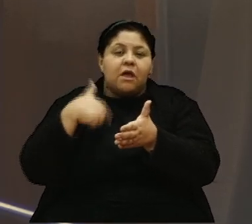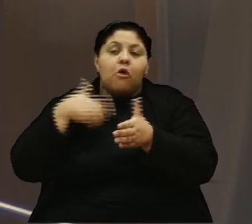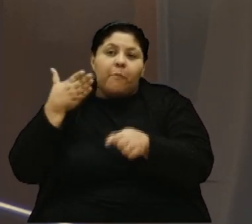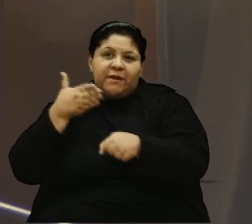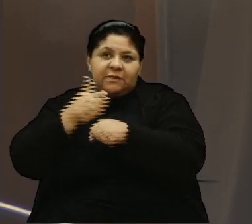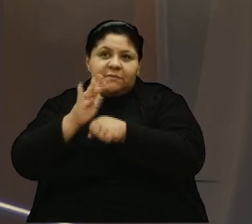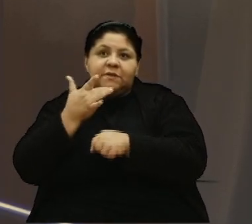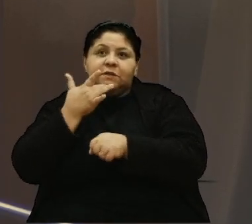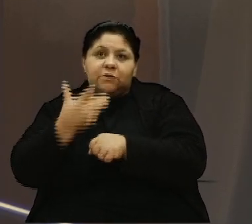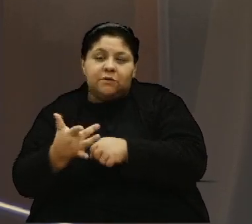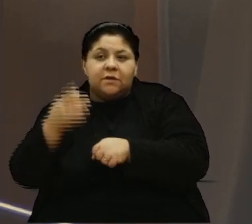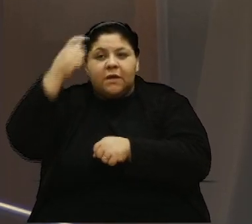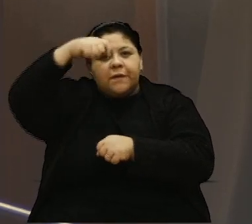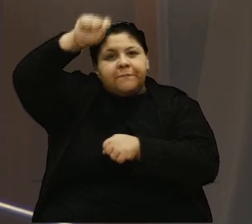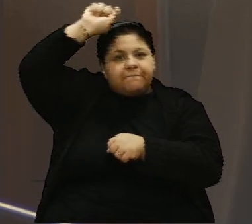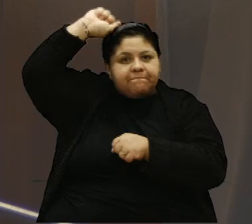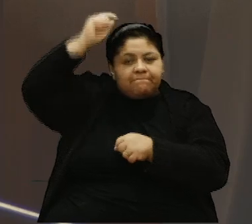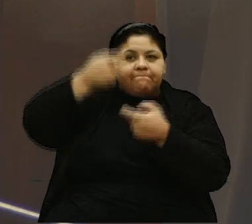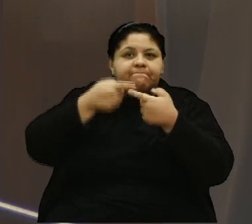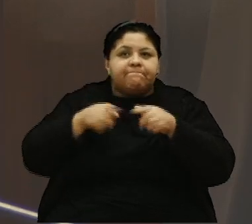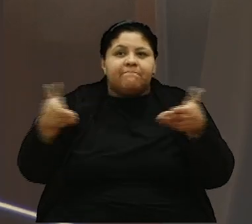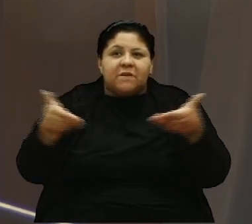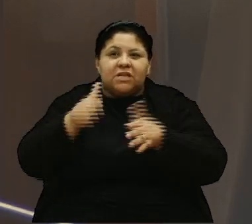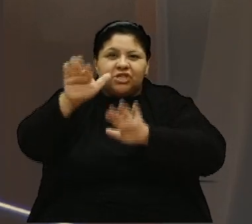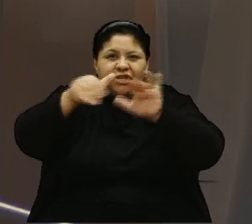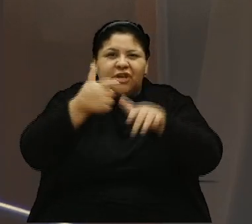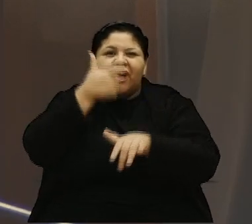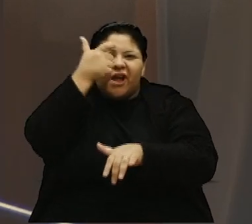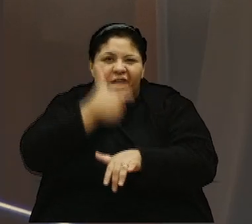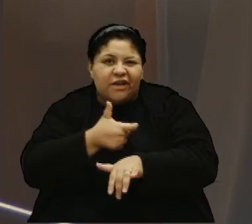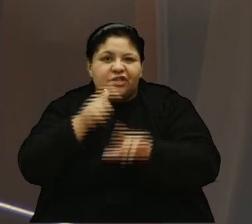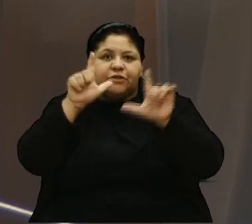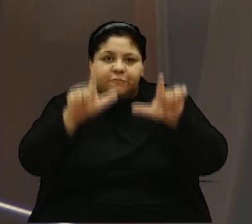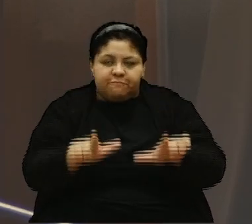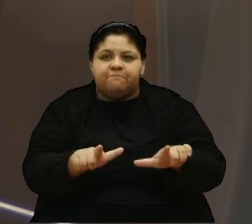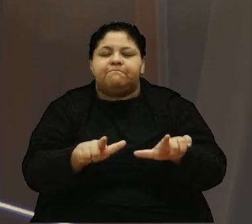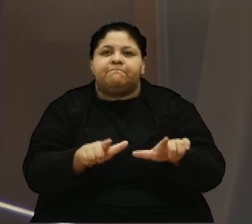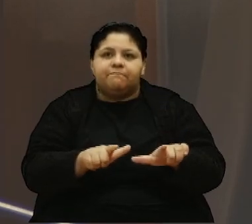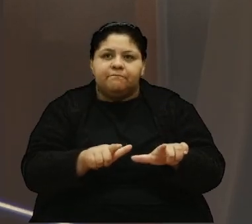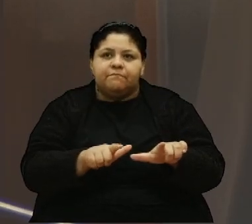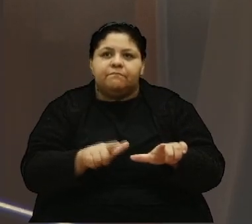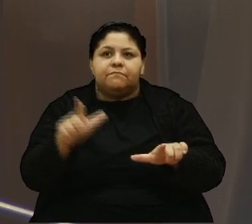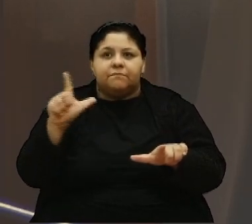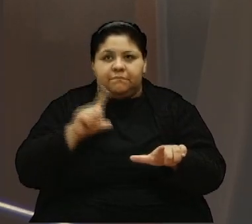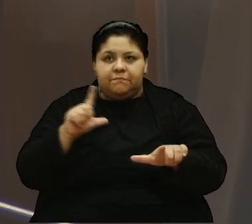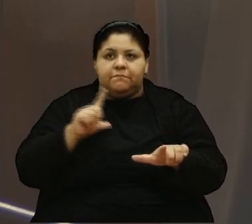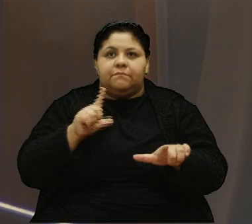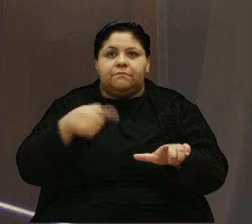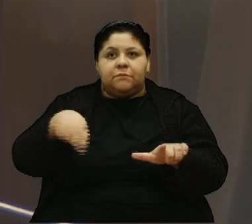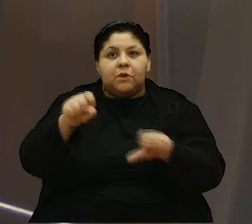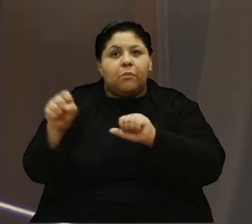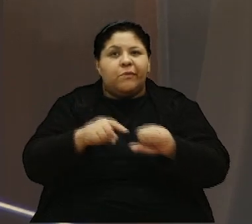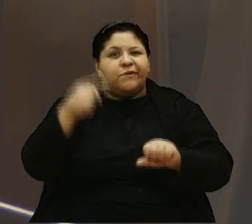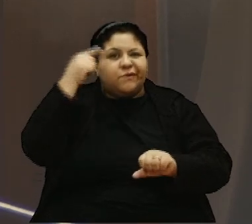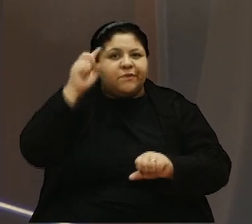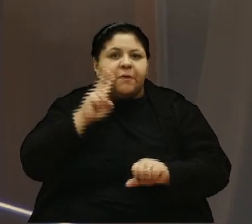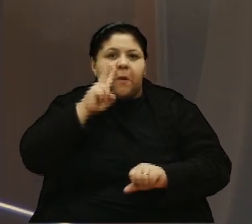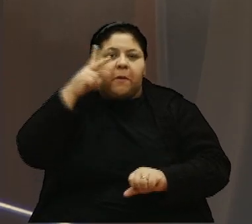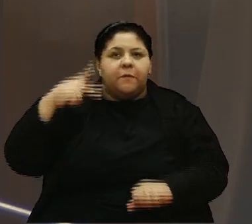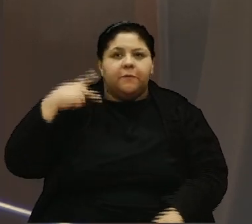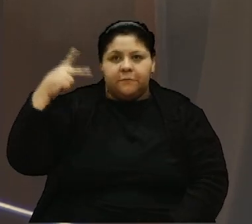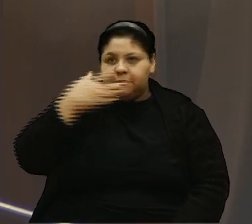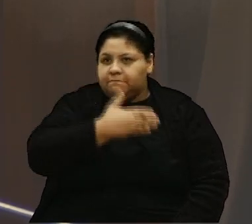tarde lá na Universidade de Caxias do Sul, mas deixar o convite porque eu acho que esses espaços existem justamente para a gente poder pensar e fortalecer as